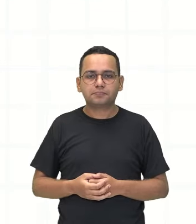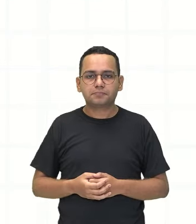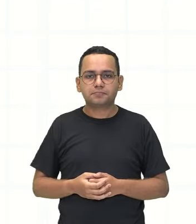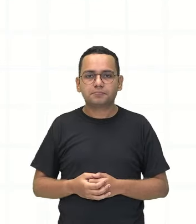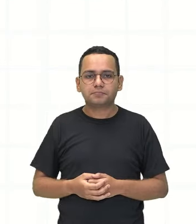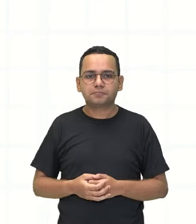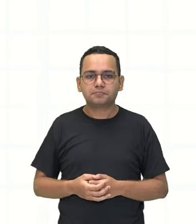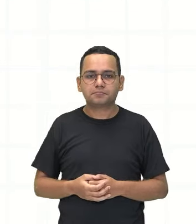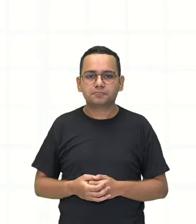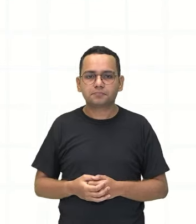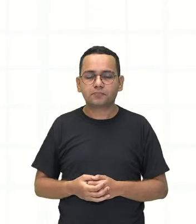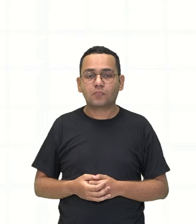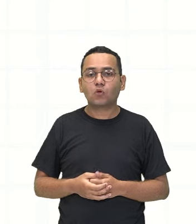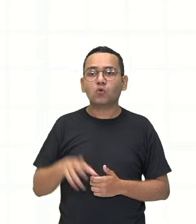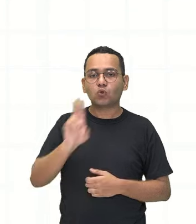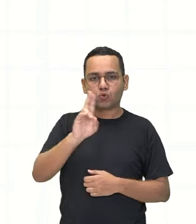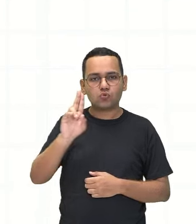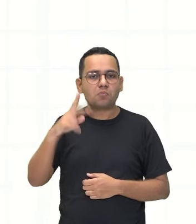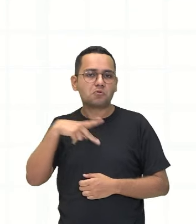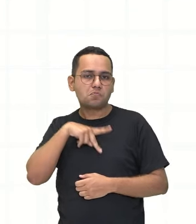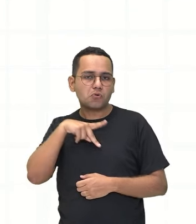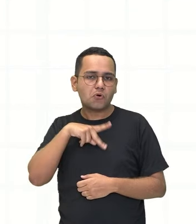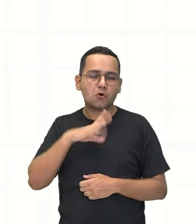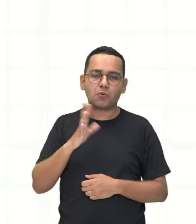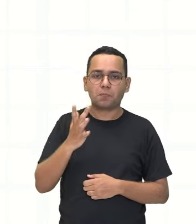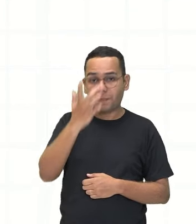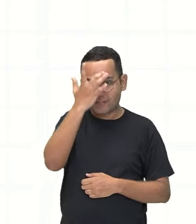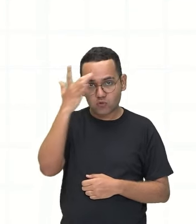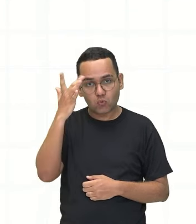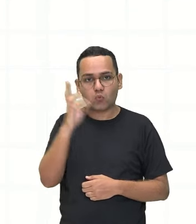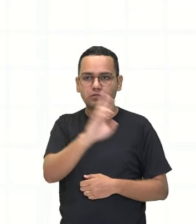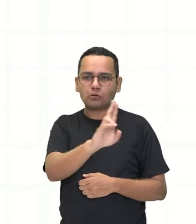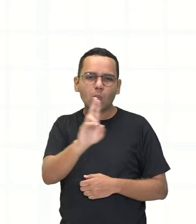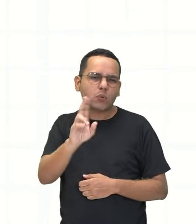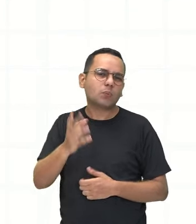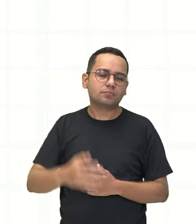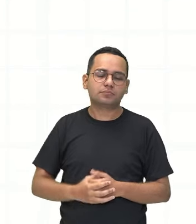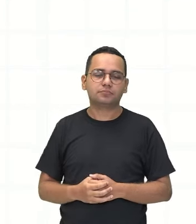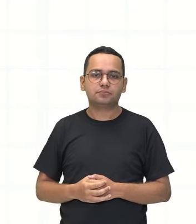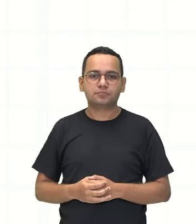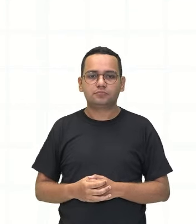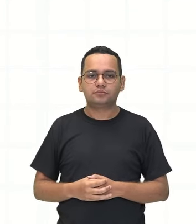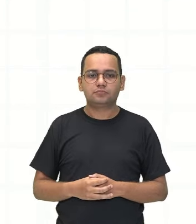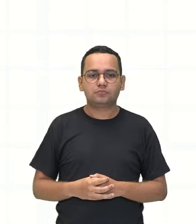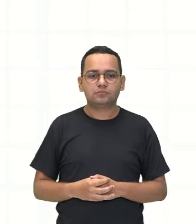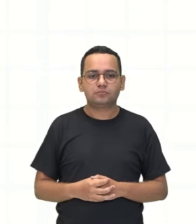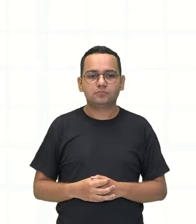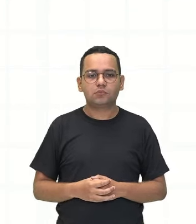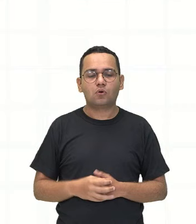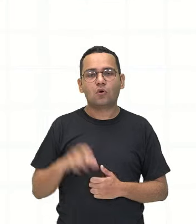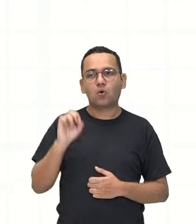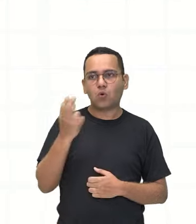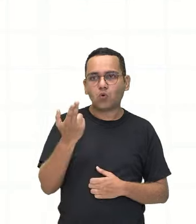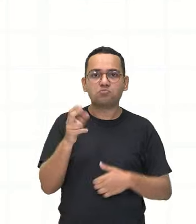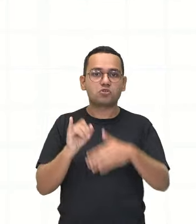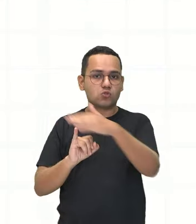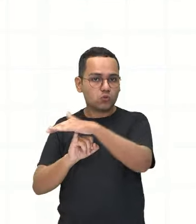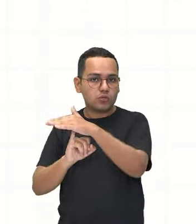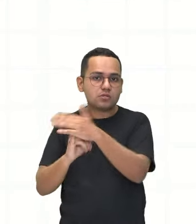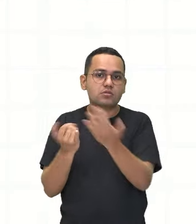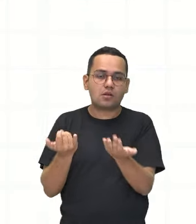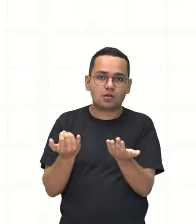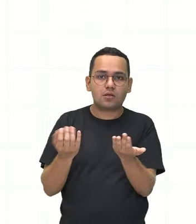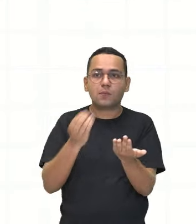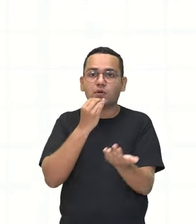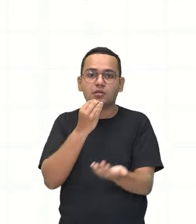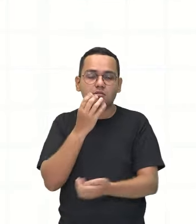Os nomes próprios, que são nome de pessoas, né? Que são nome das instituições também, né?